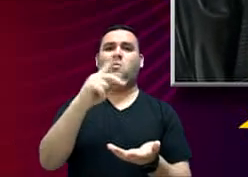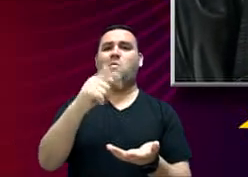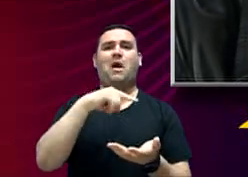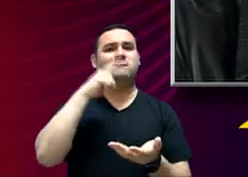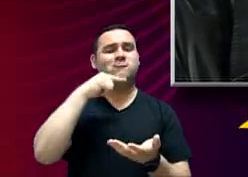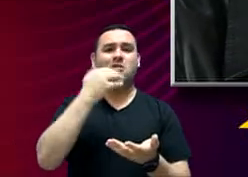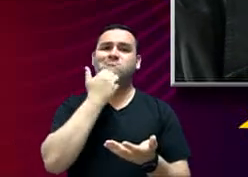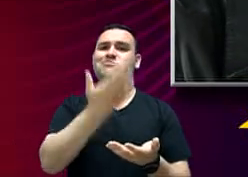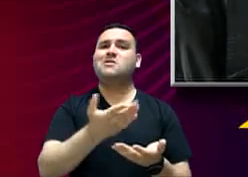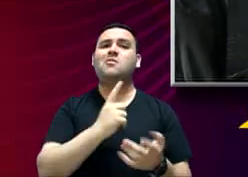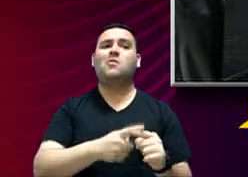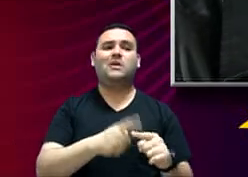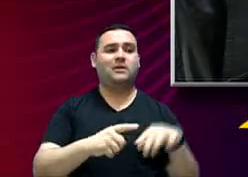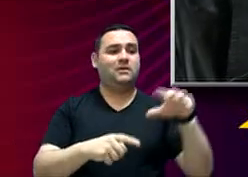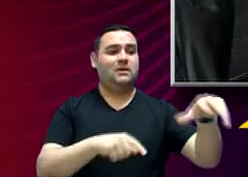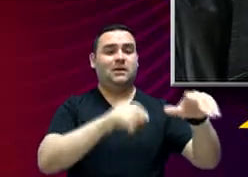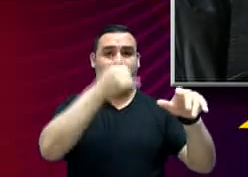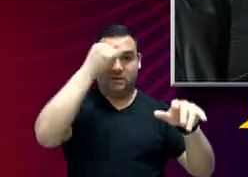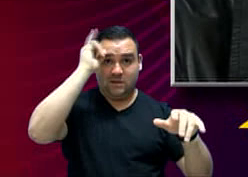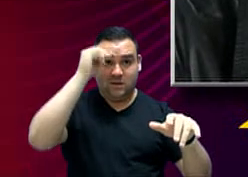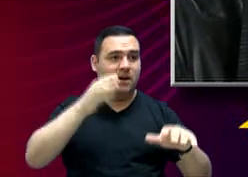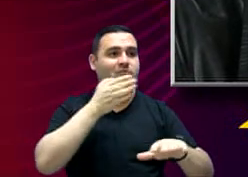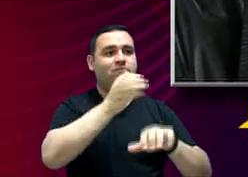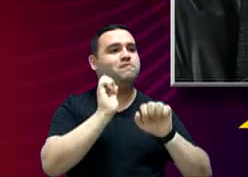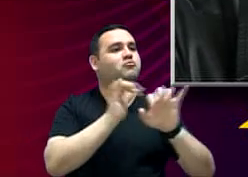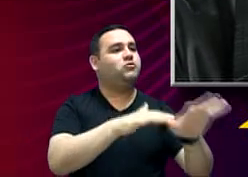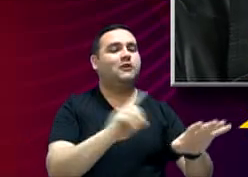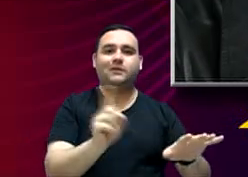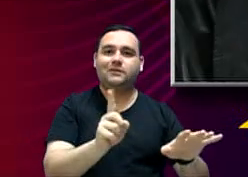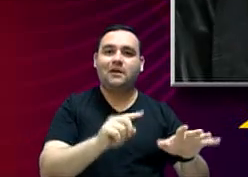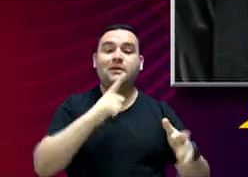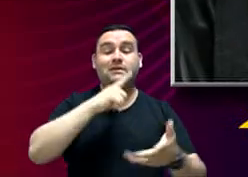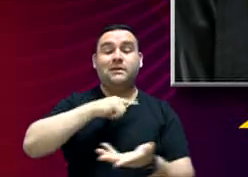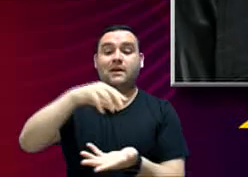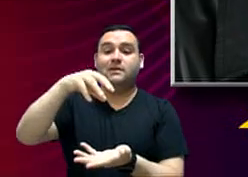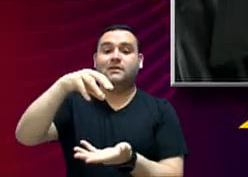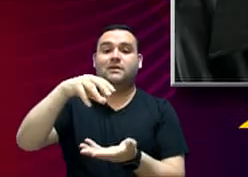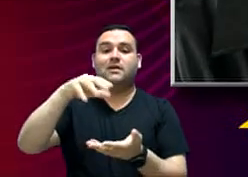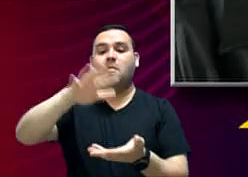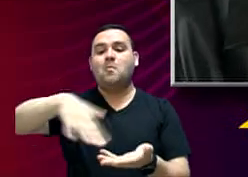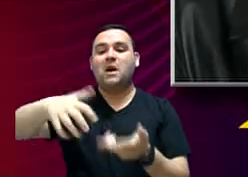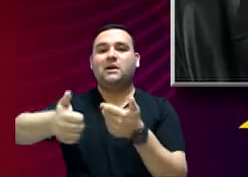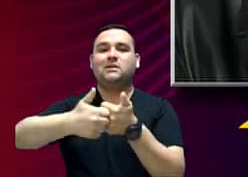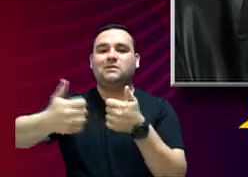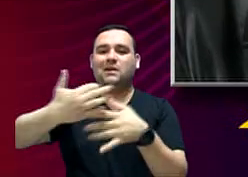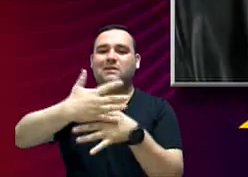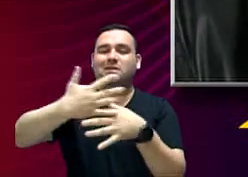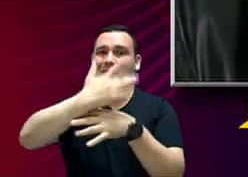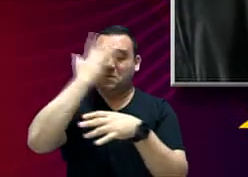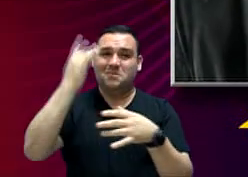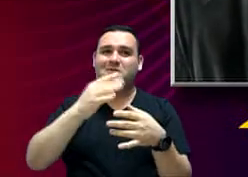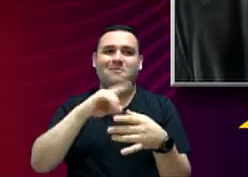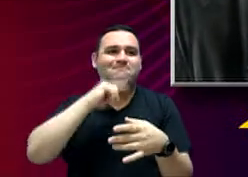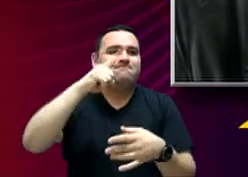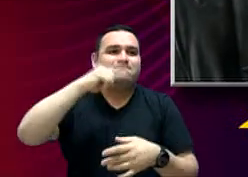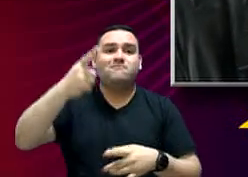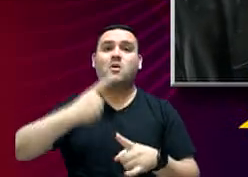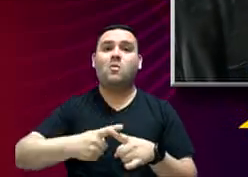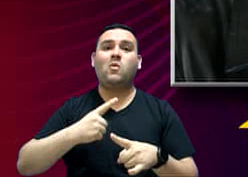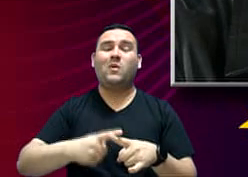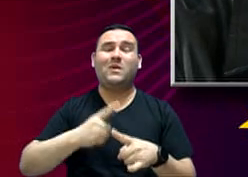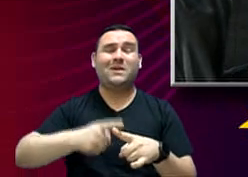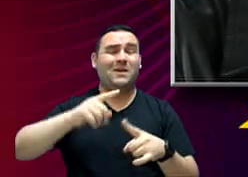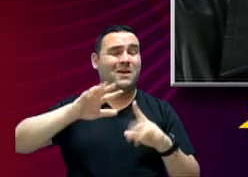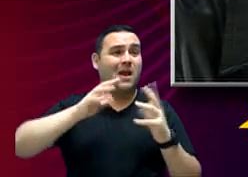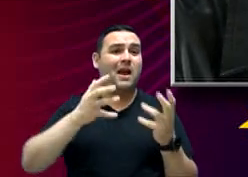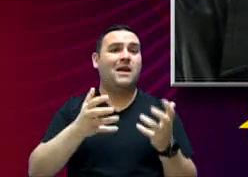nenhum. Se coloca nas chácaras, eles não vão. Se coloca numa mancha urbana, ninguém aguenta, porque eles